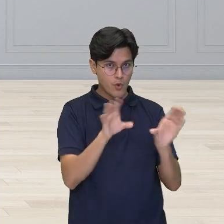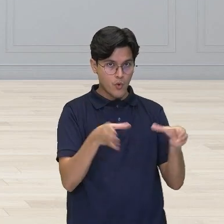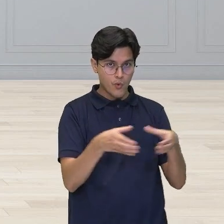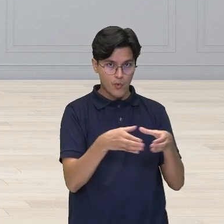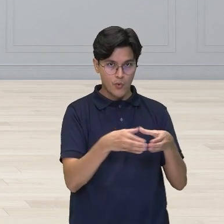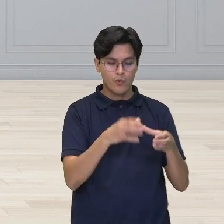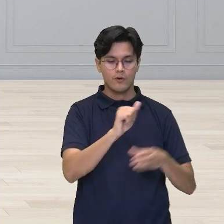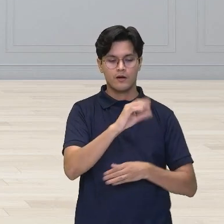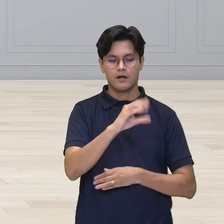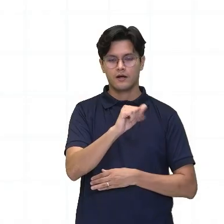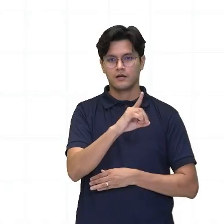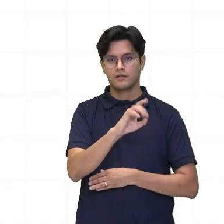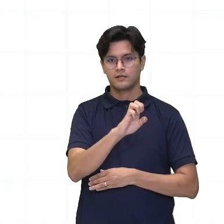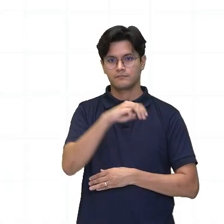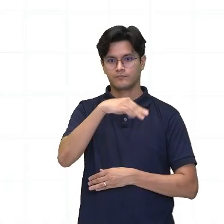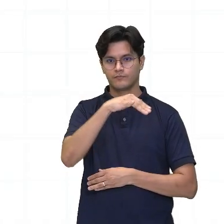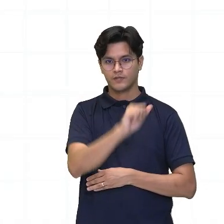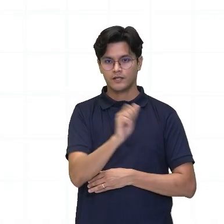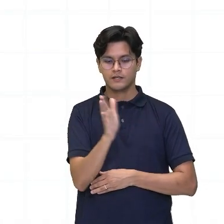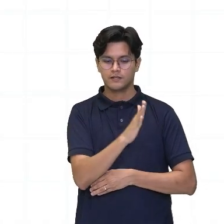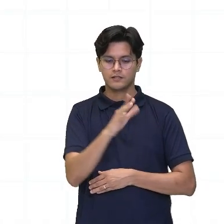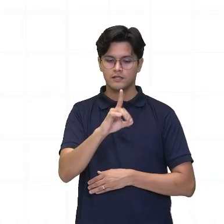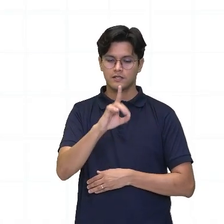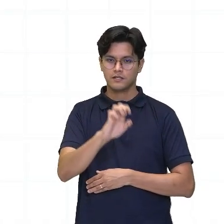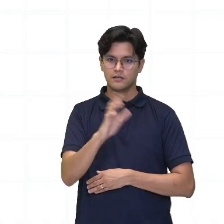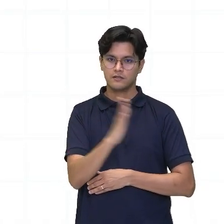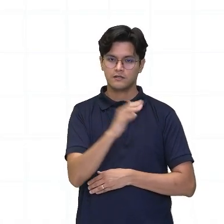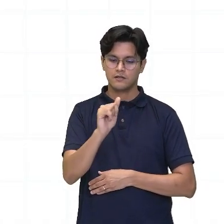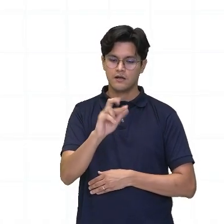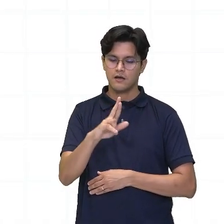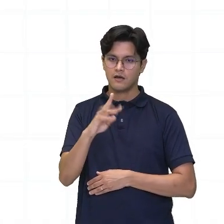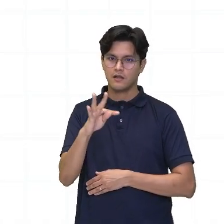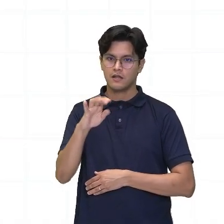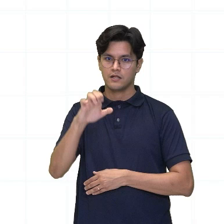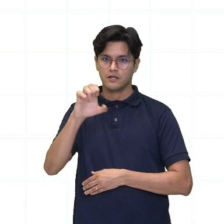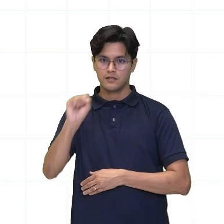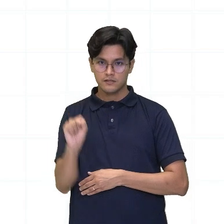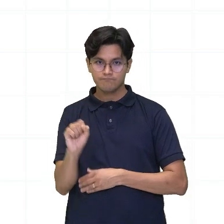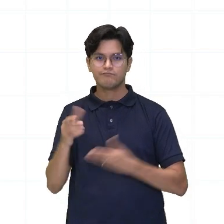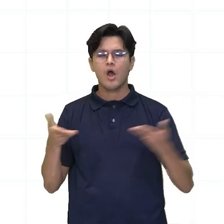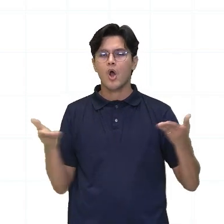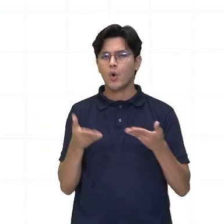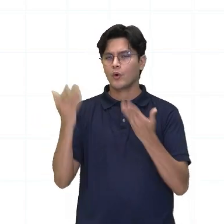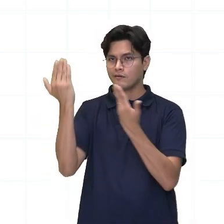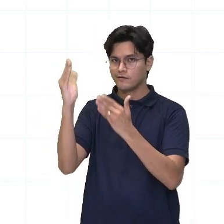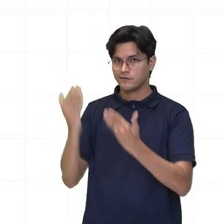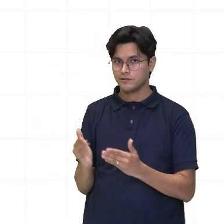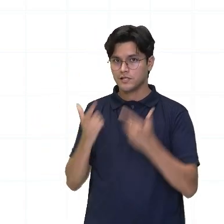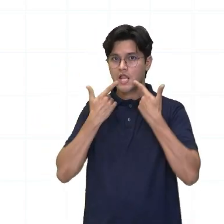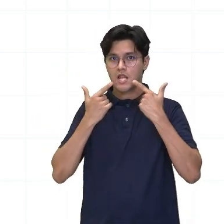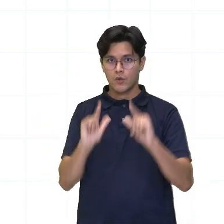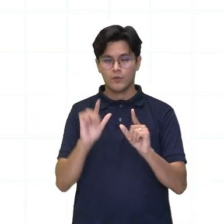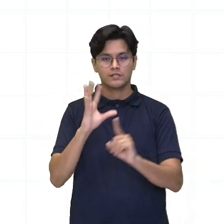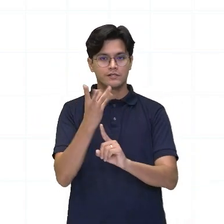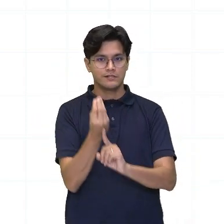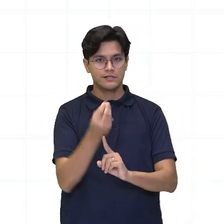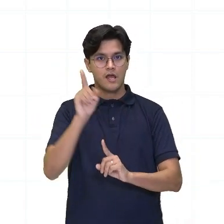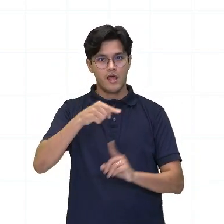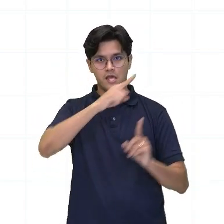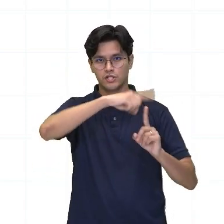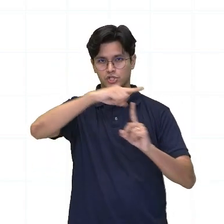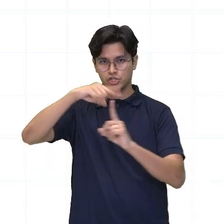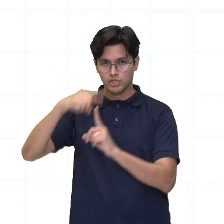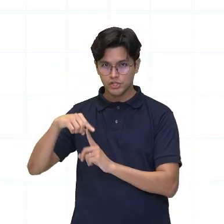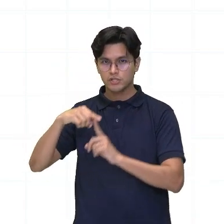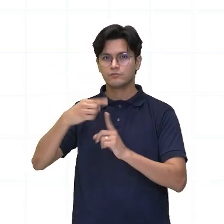as linguagens artísticas. Bem, linguagens artísticas são as diversas maneiras de expressões por meio